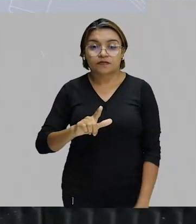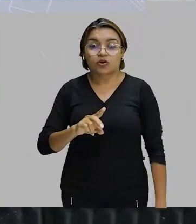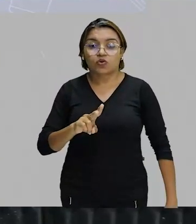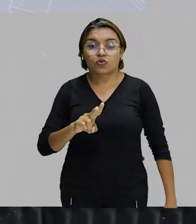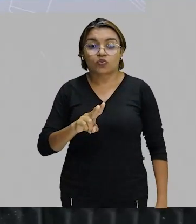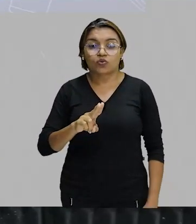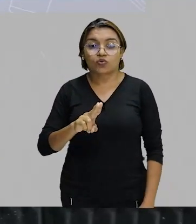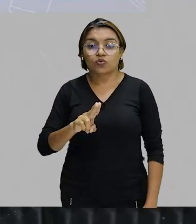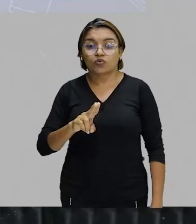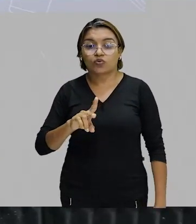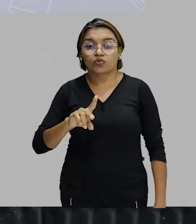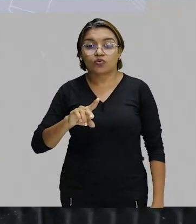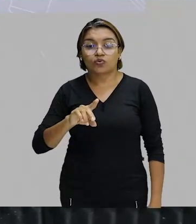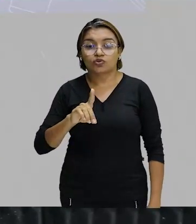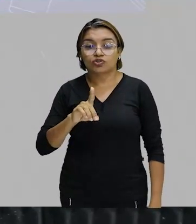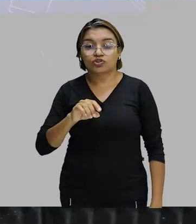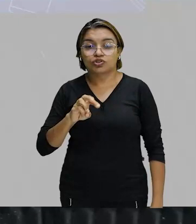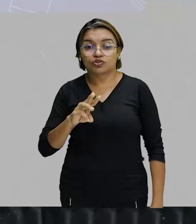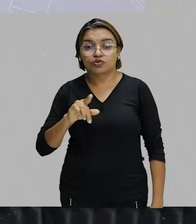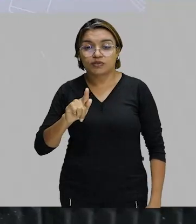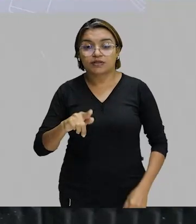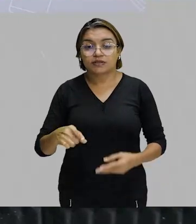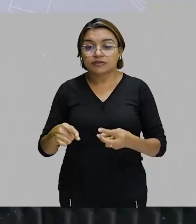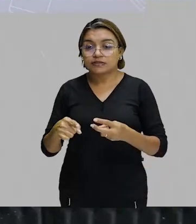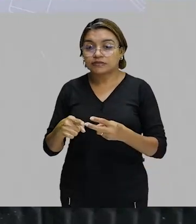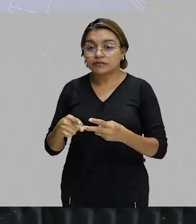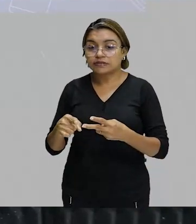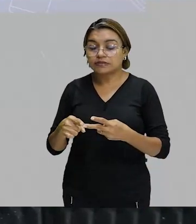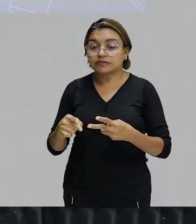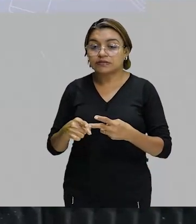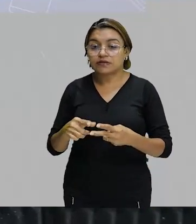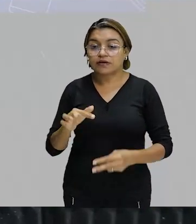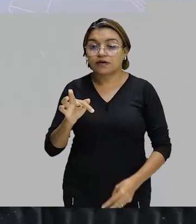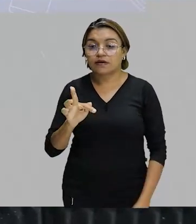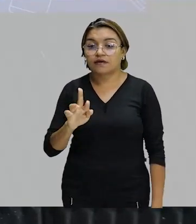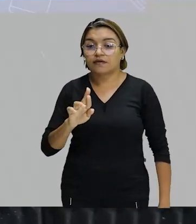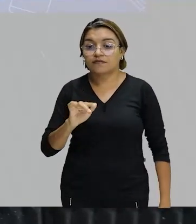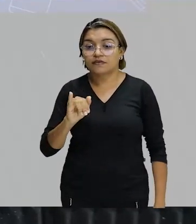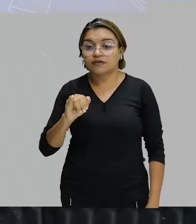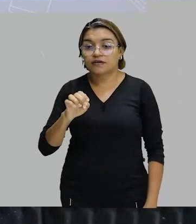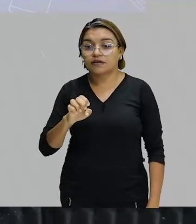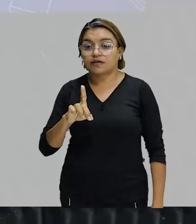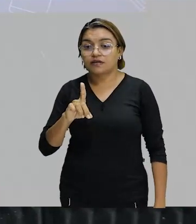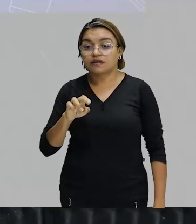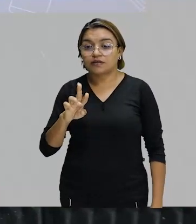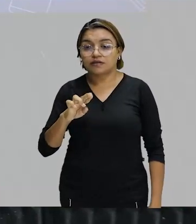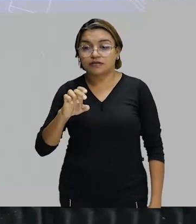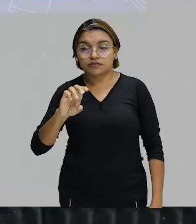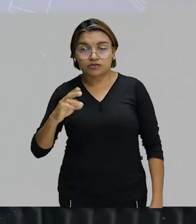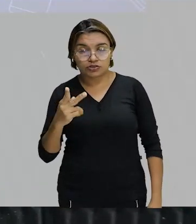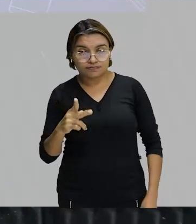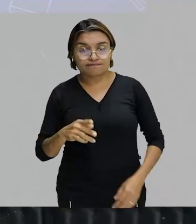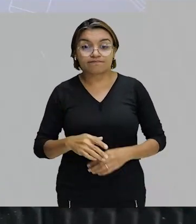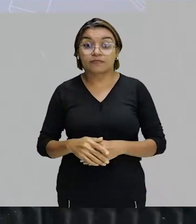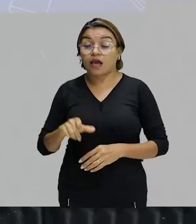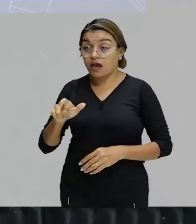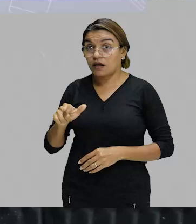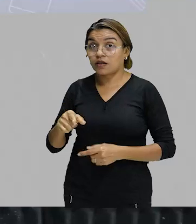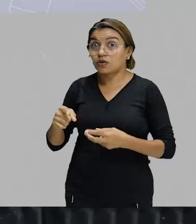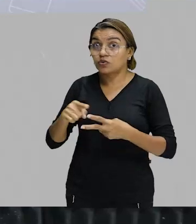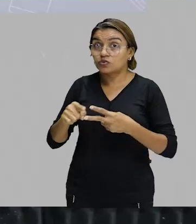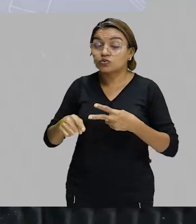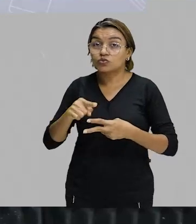economista austríaco Friedrich Hayek. São os dois primeiros grandes teóricos